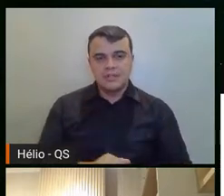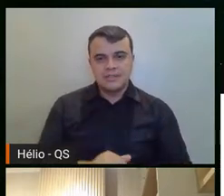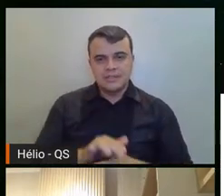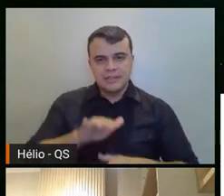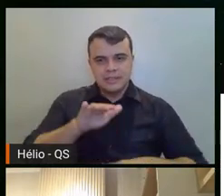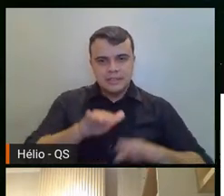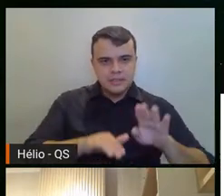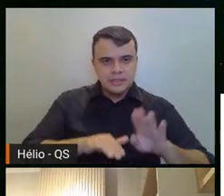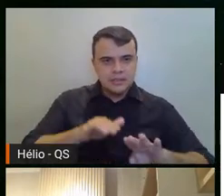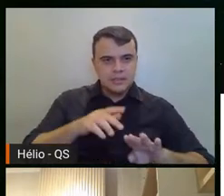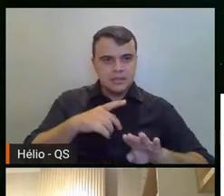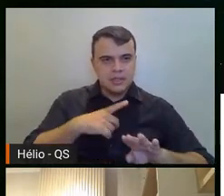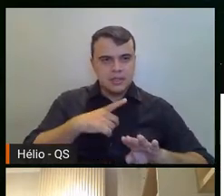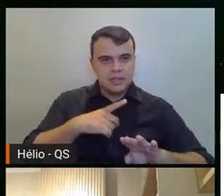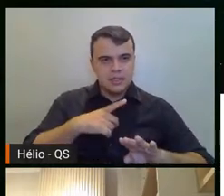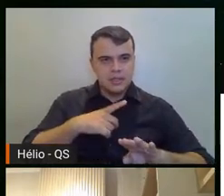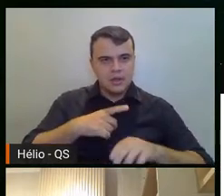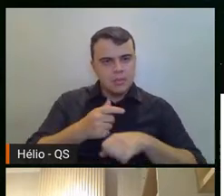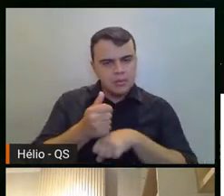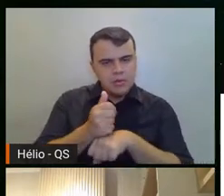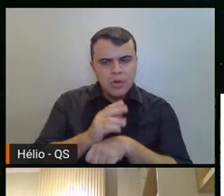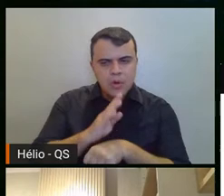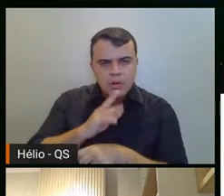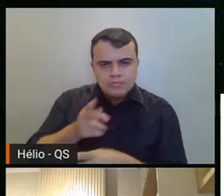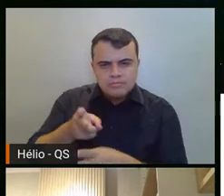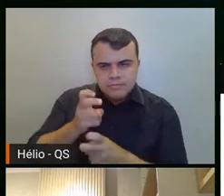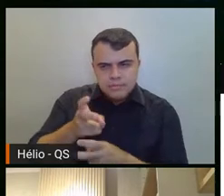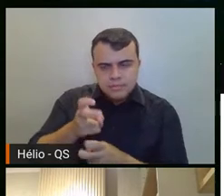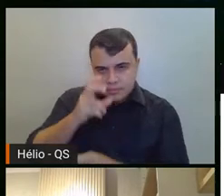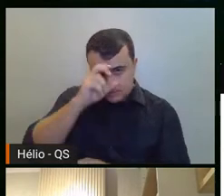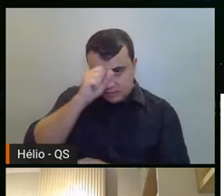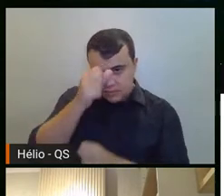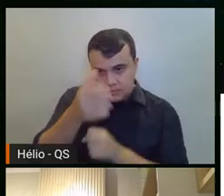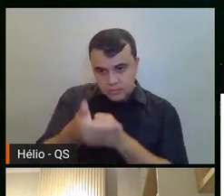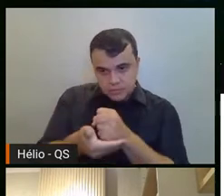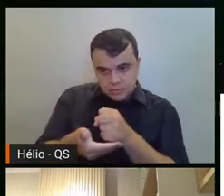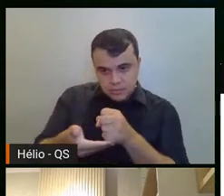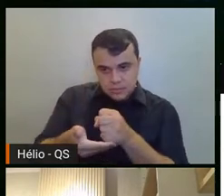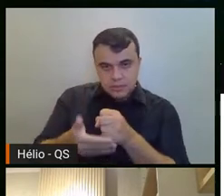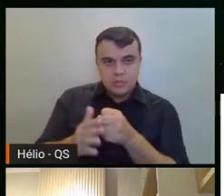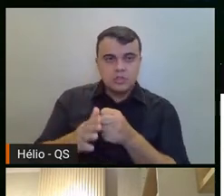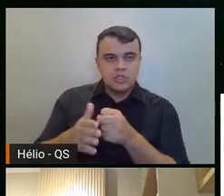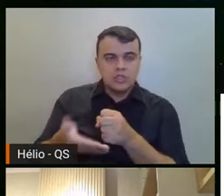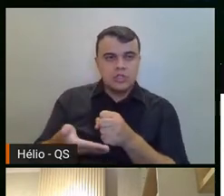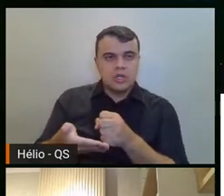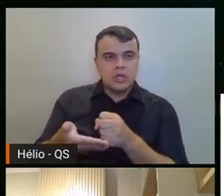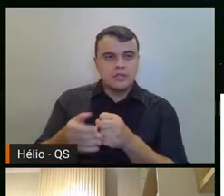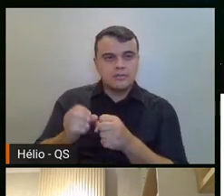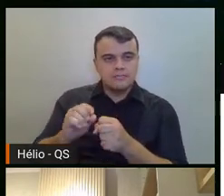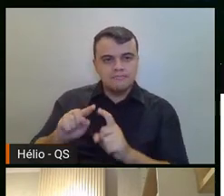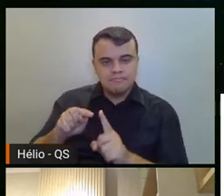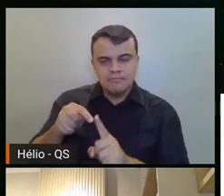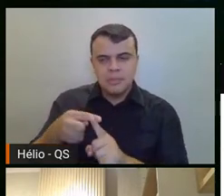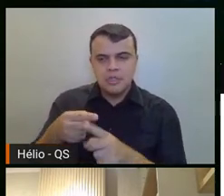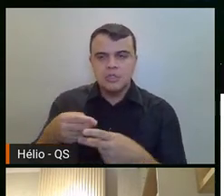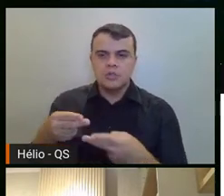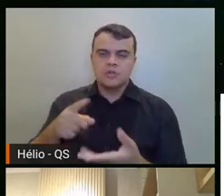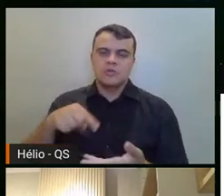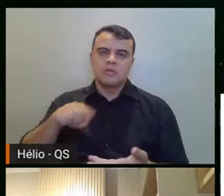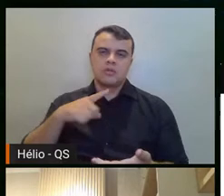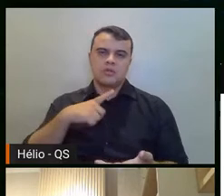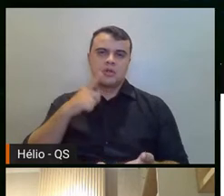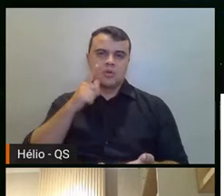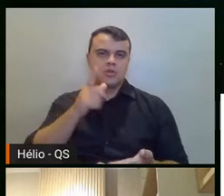o expert passa ali todo o conhecimento necessário uma base mas coloca lições extras né questões extras para vocês